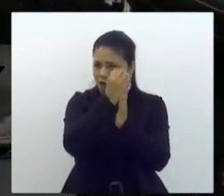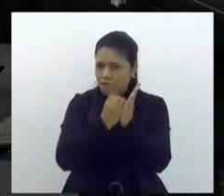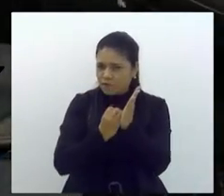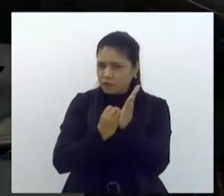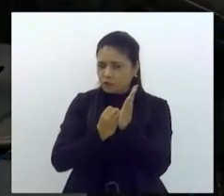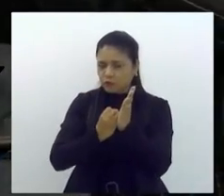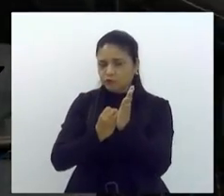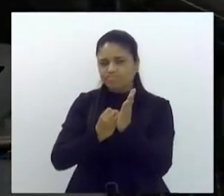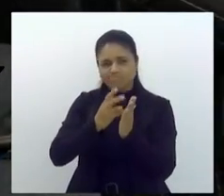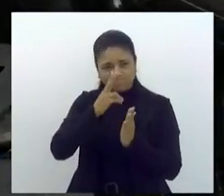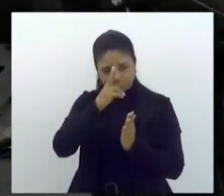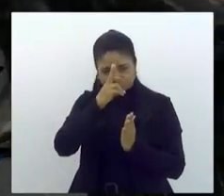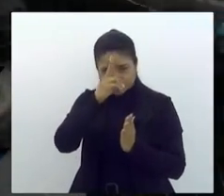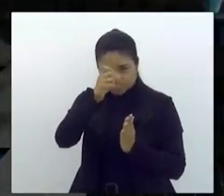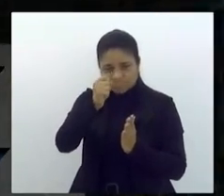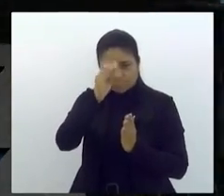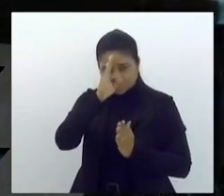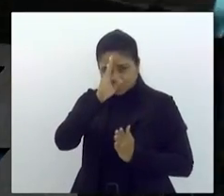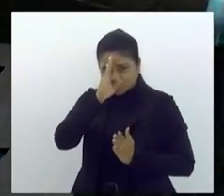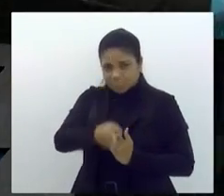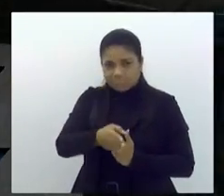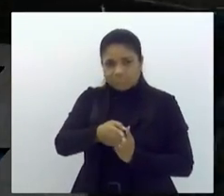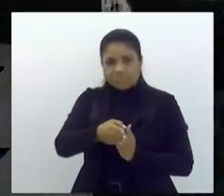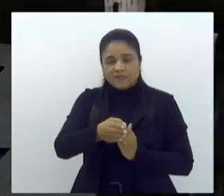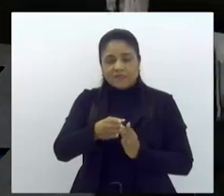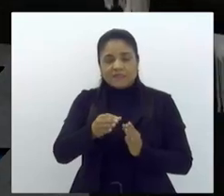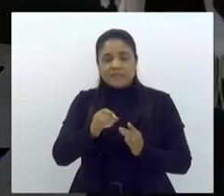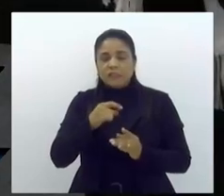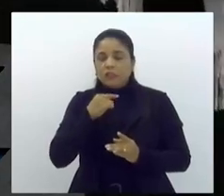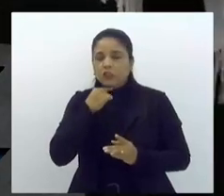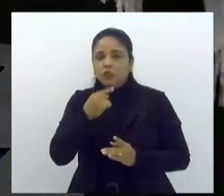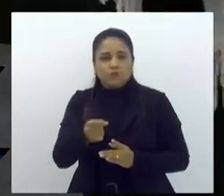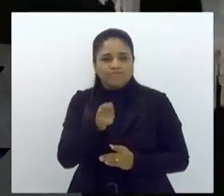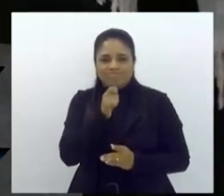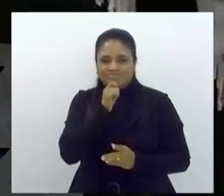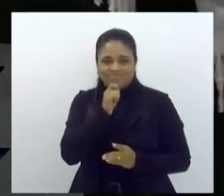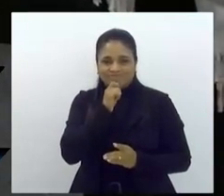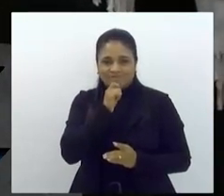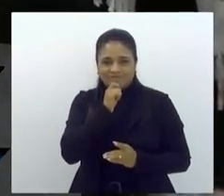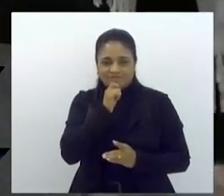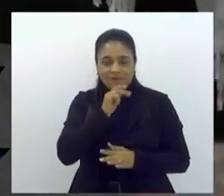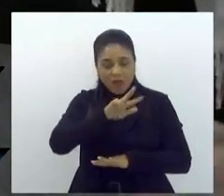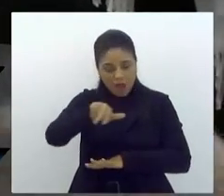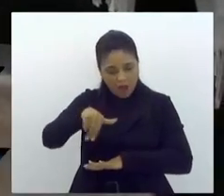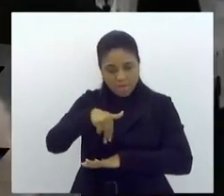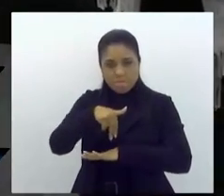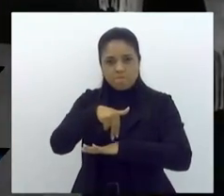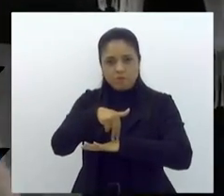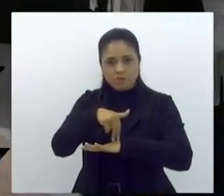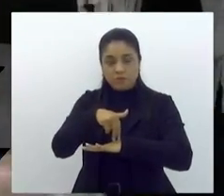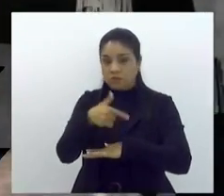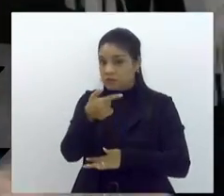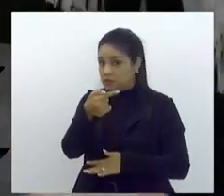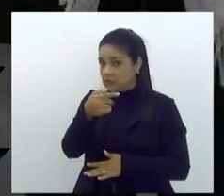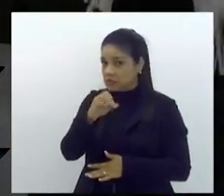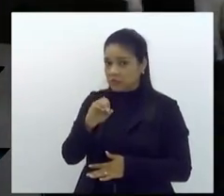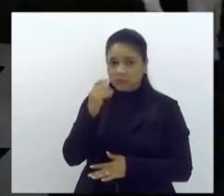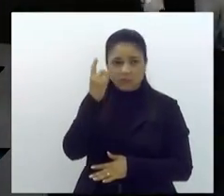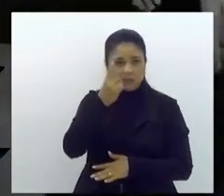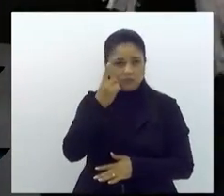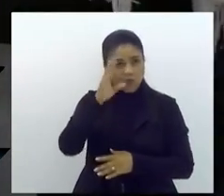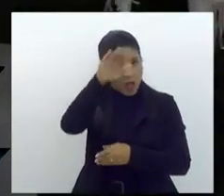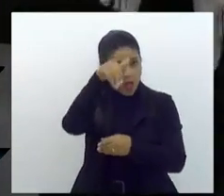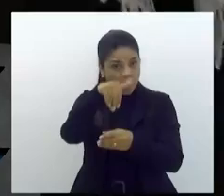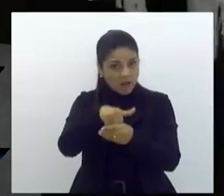direto e sem nenhuma margem a dúvida Qual é a nossa posição Nós Somos 70 fomos